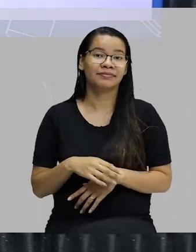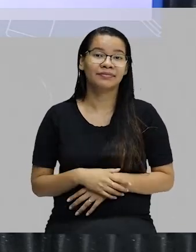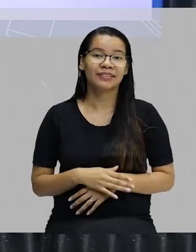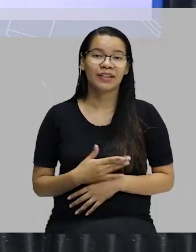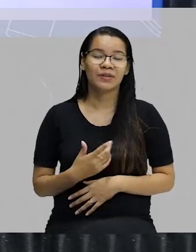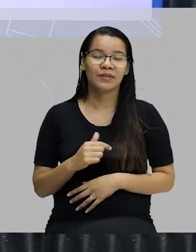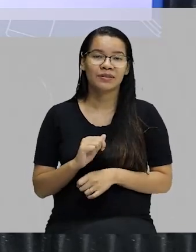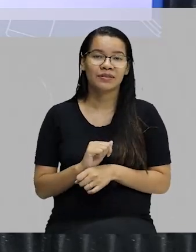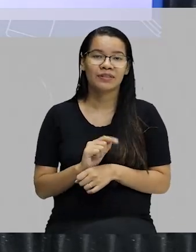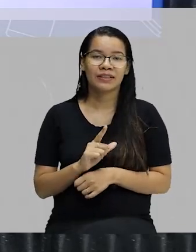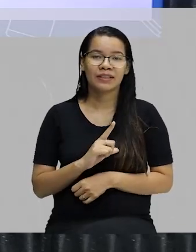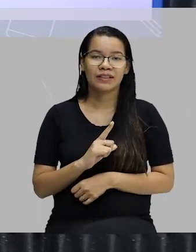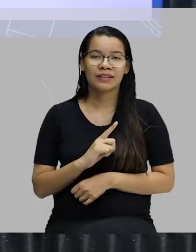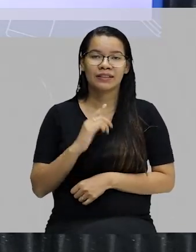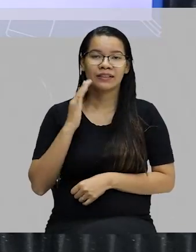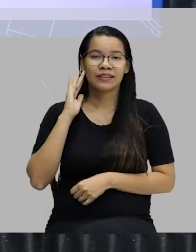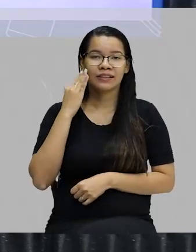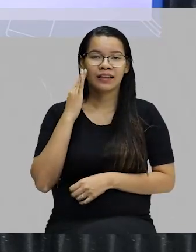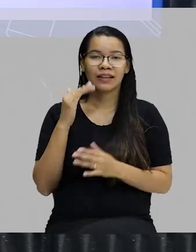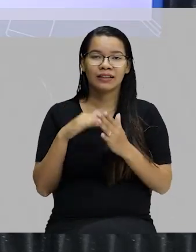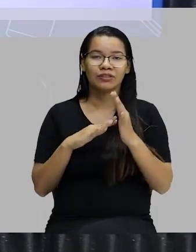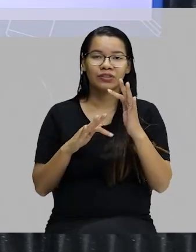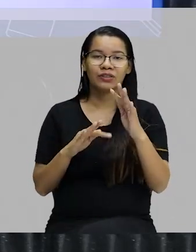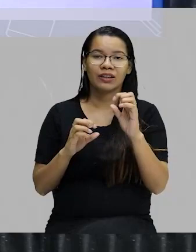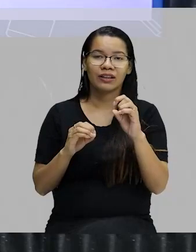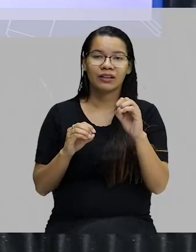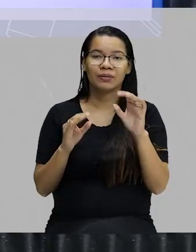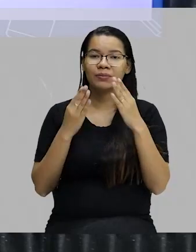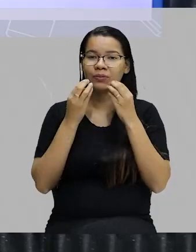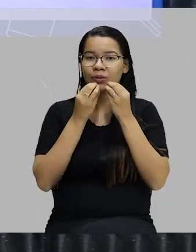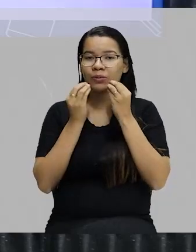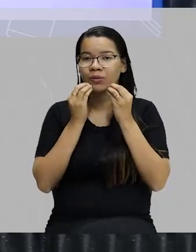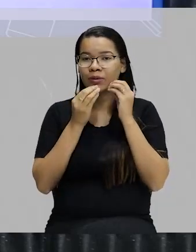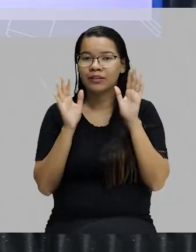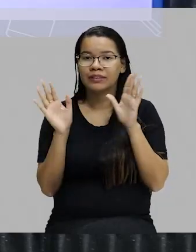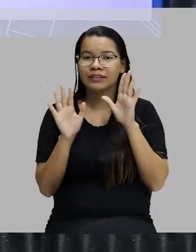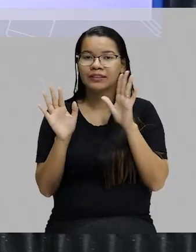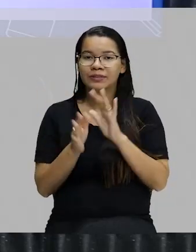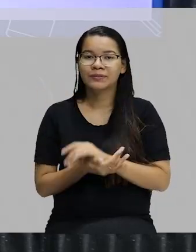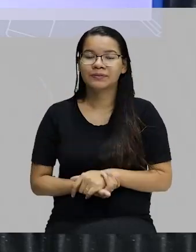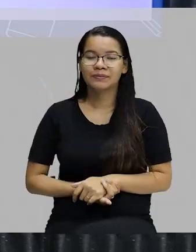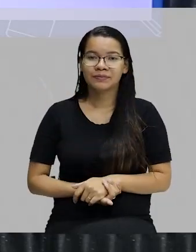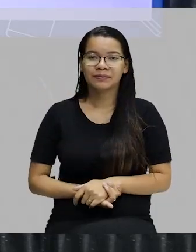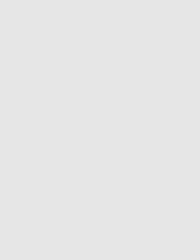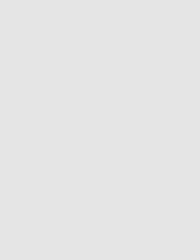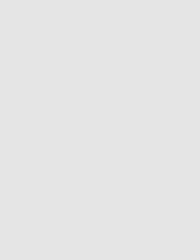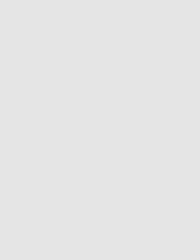vocês tenham compreendido, tá? Até a próxima aula. Beijão para todo mundo. Tchau, tchau!